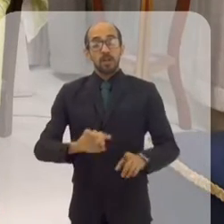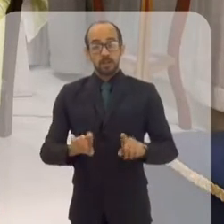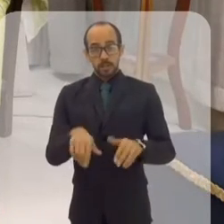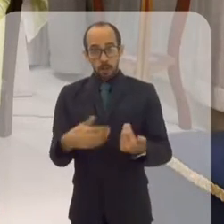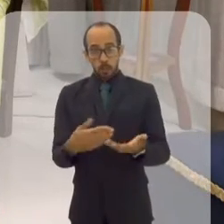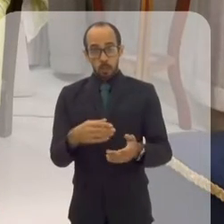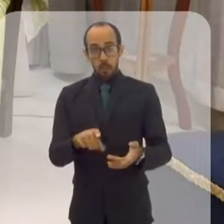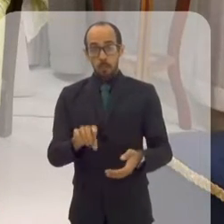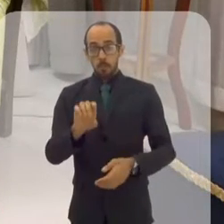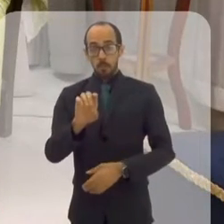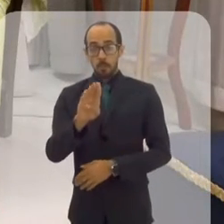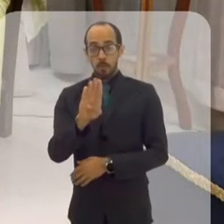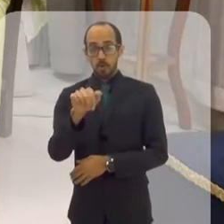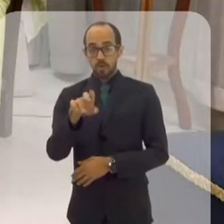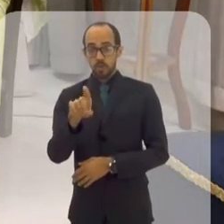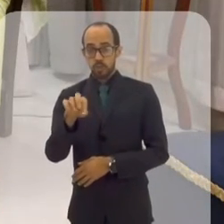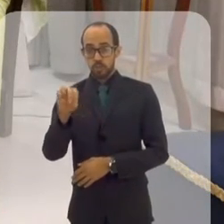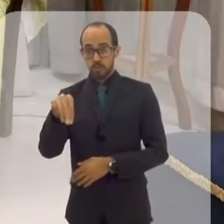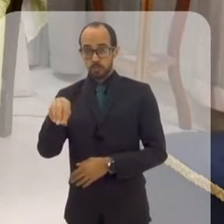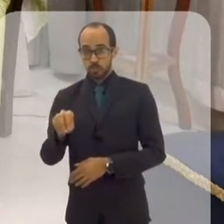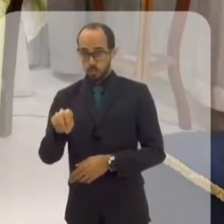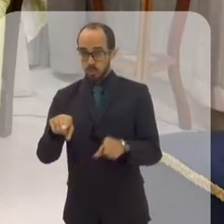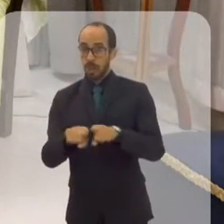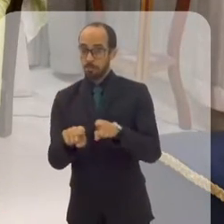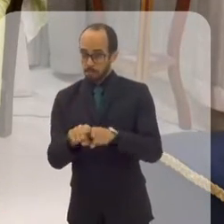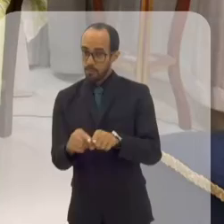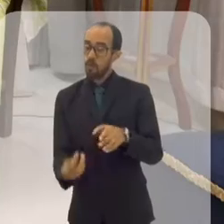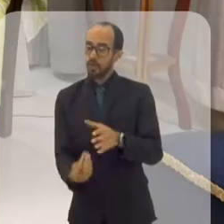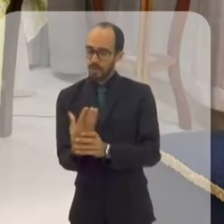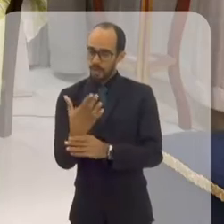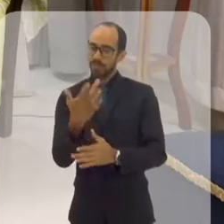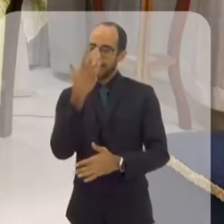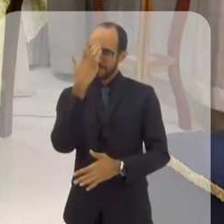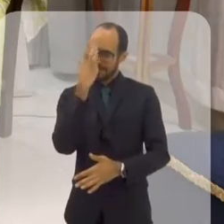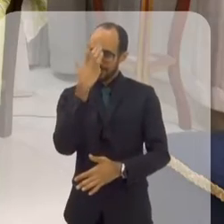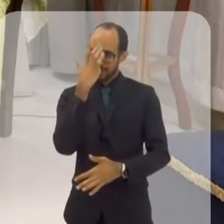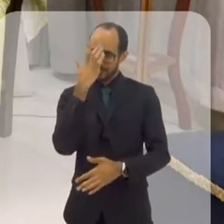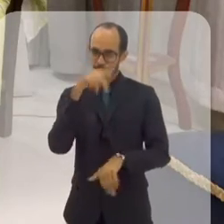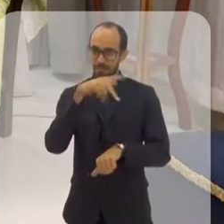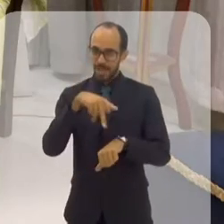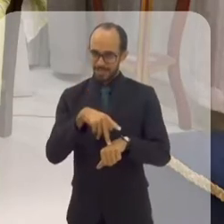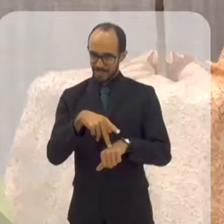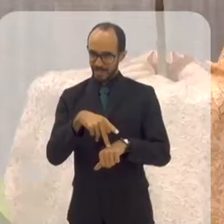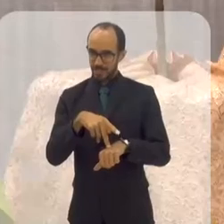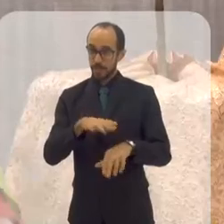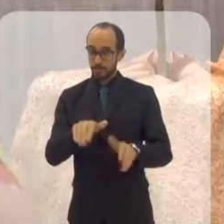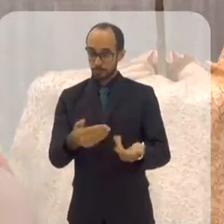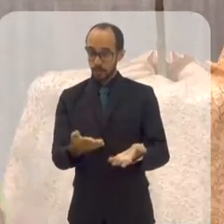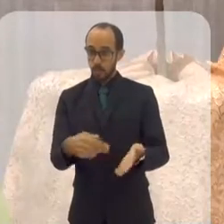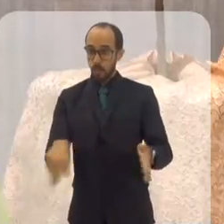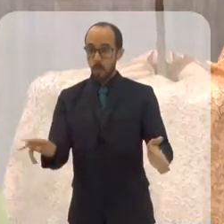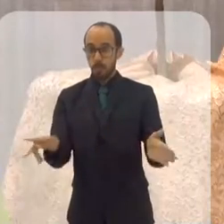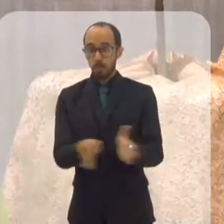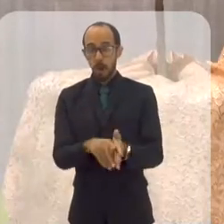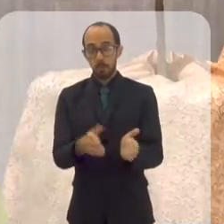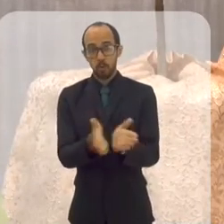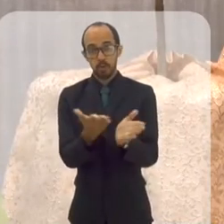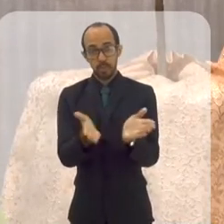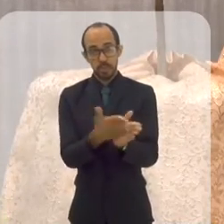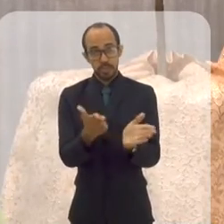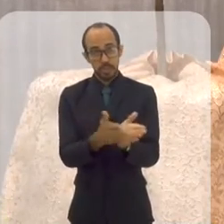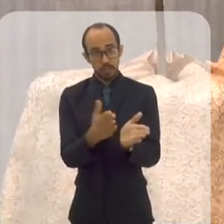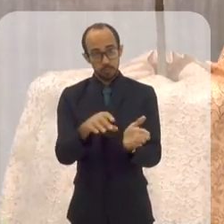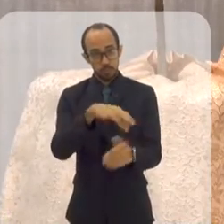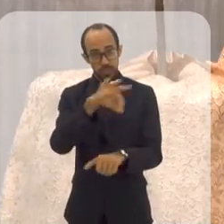budismo também nasceu na Índia né então tem toda todo esse cuidado né e no nossa própria nosso próprio